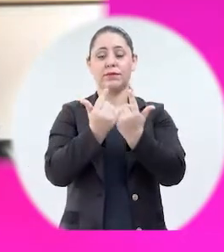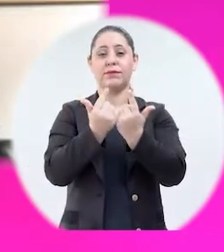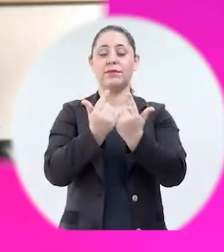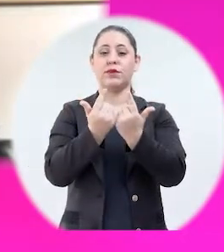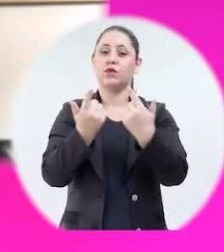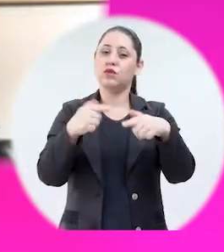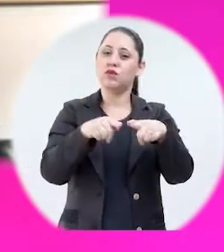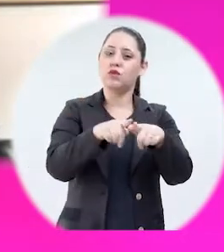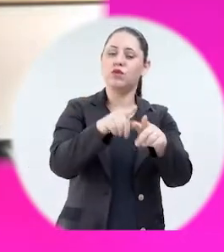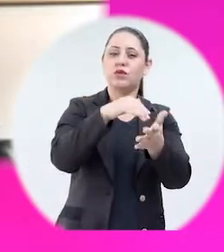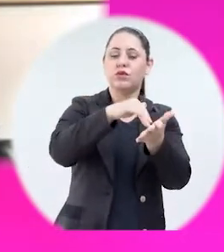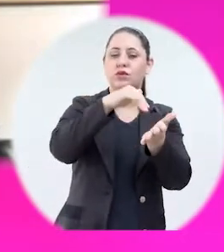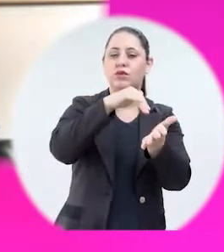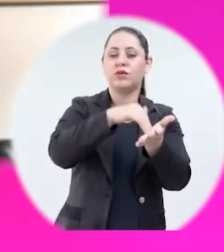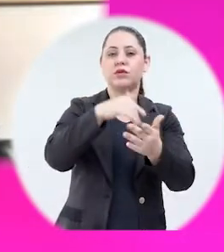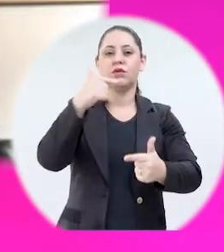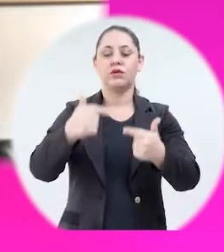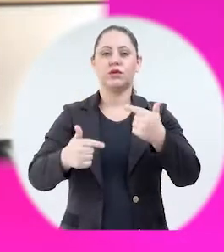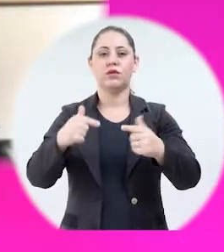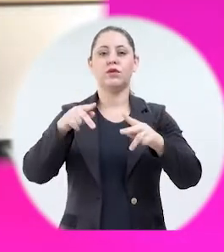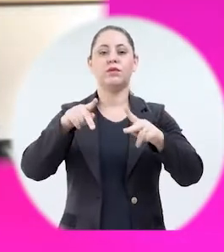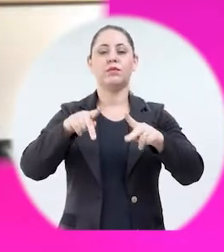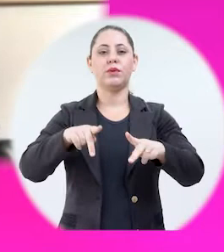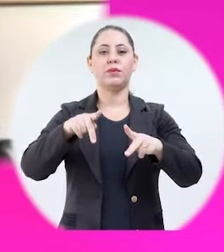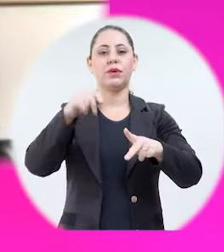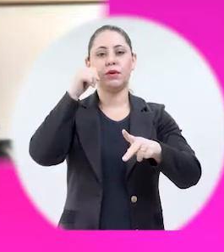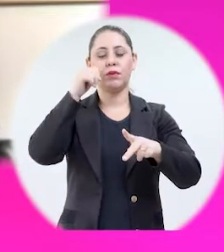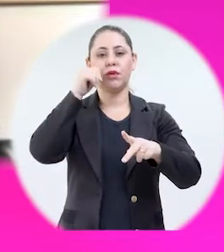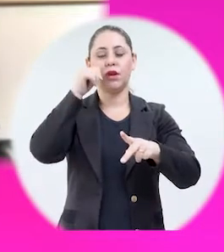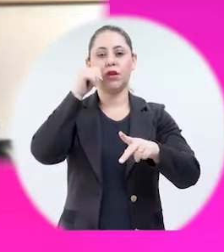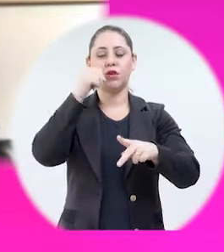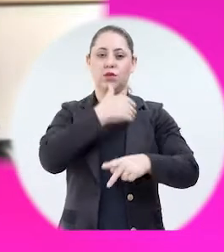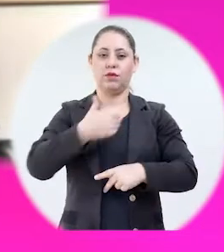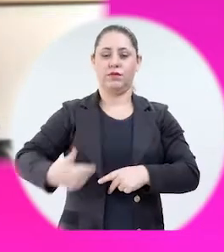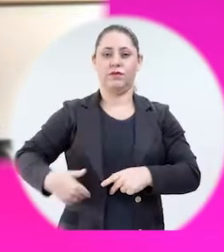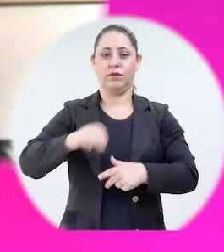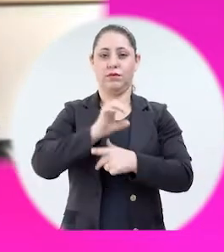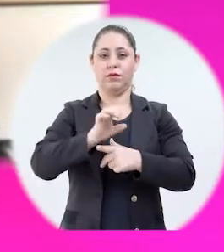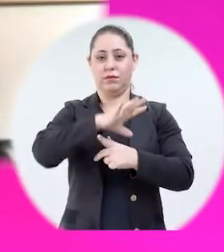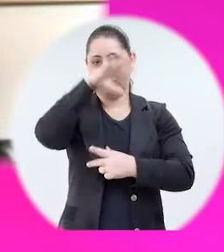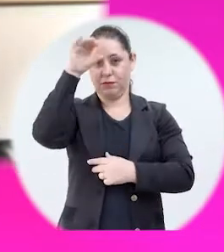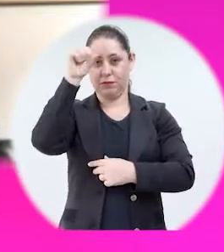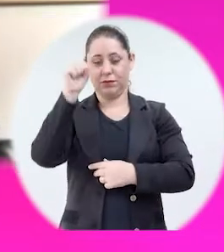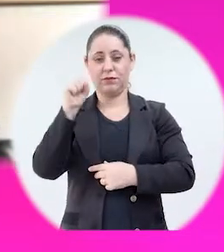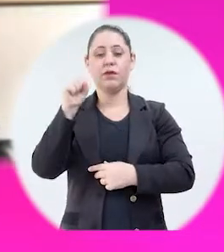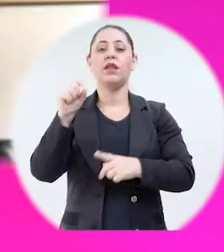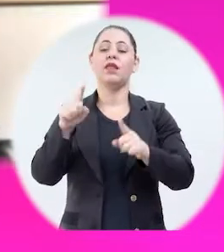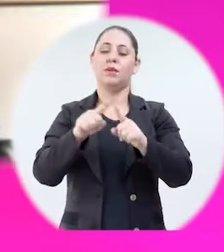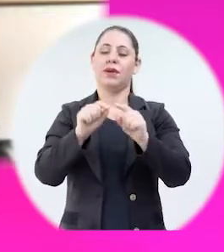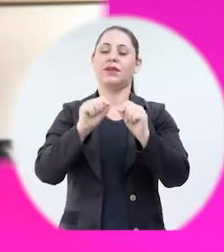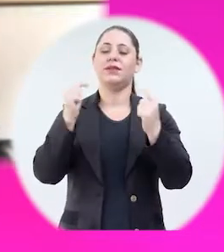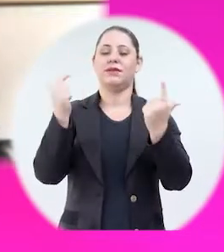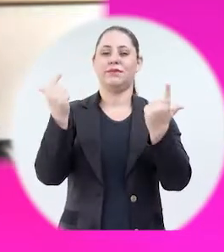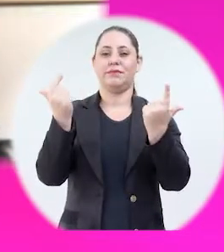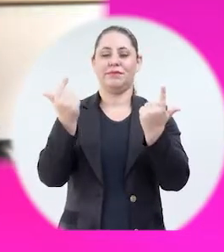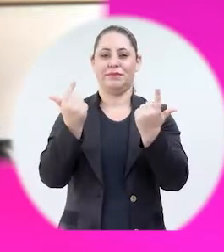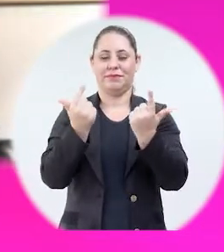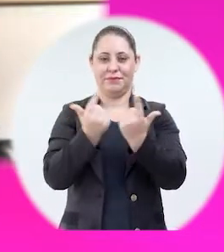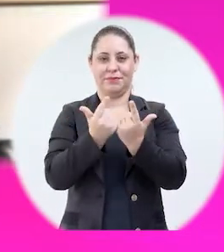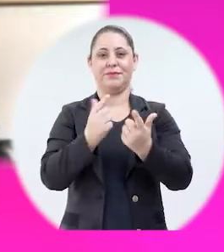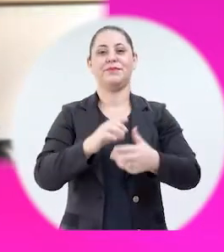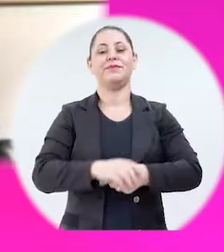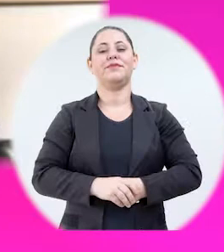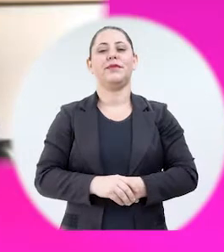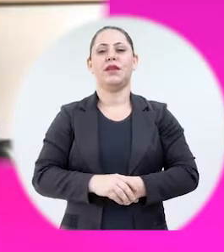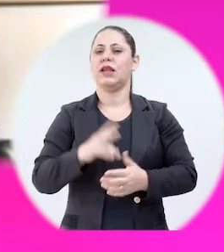parceria entre a Subsecretaria de Políticas Públicas para Mulheres do Governo do Estado de Mato Grosso do Sul e a Assembleia